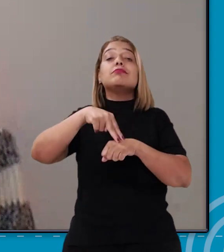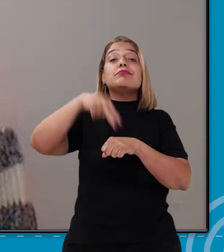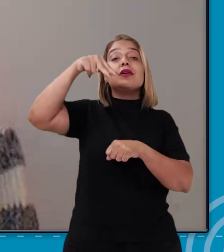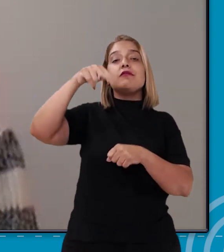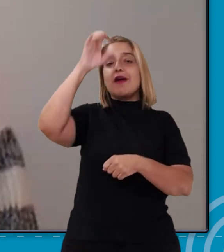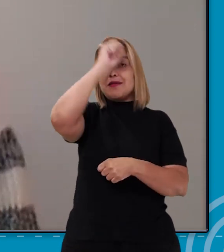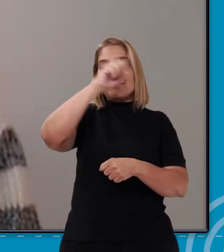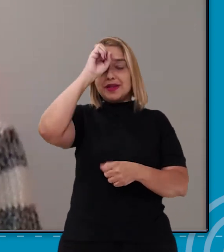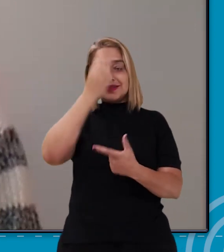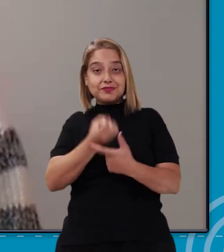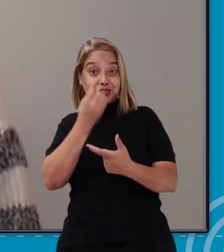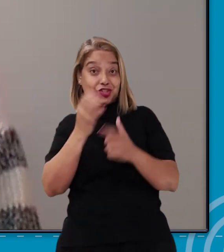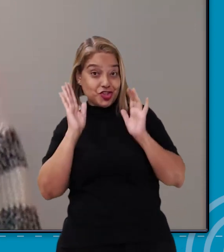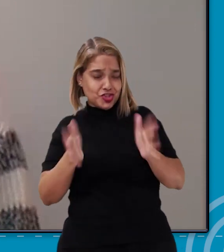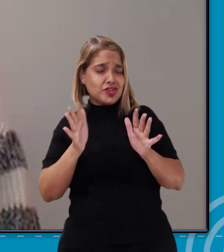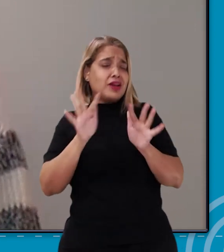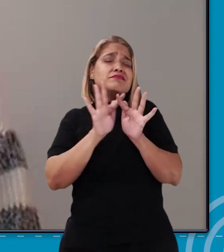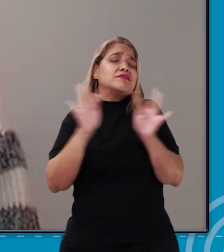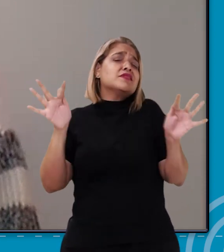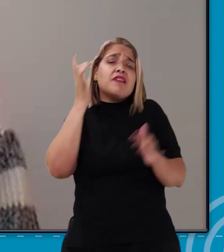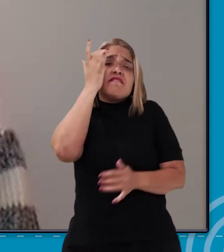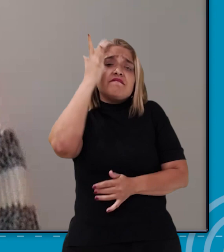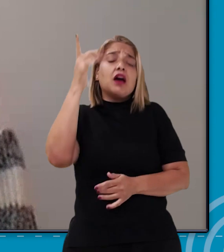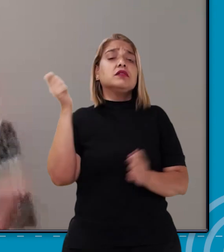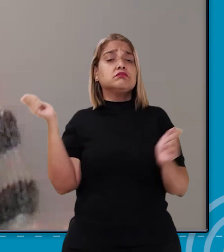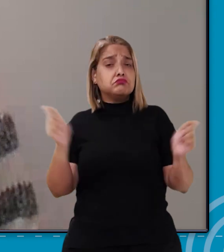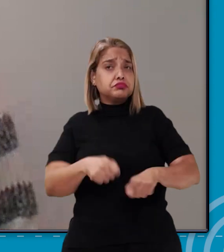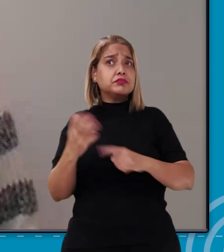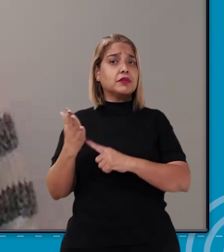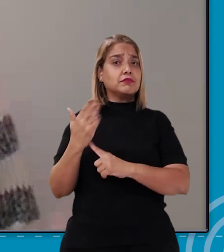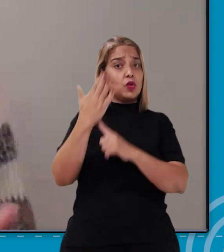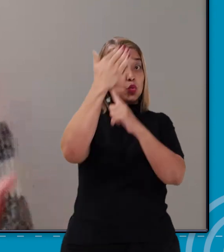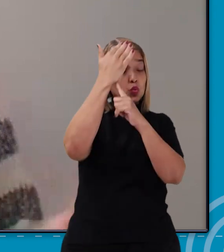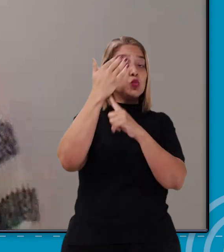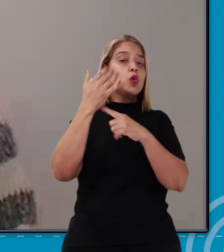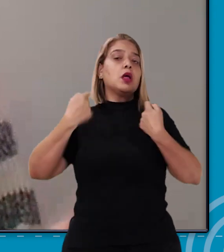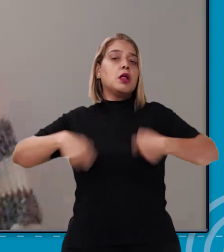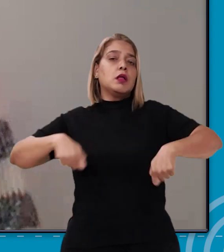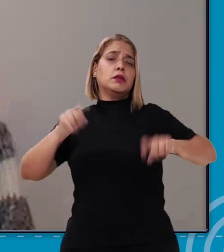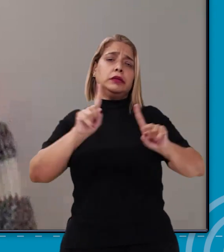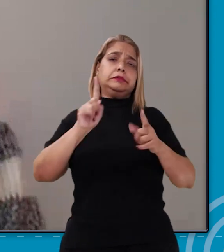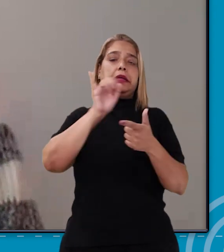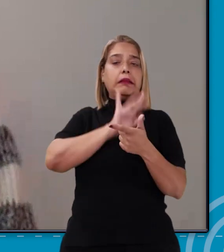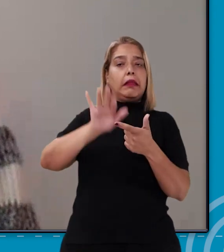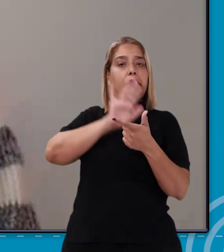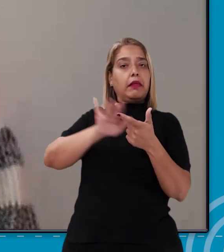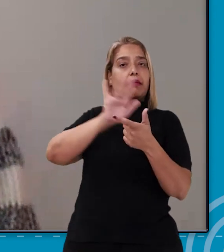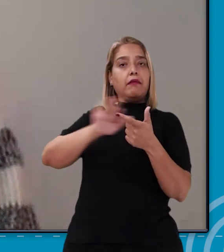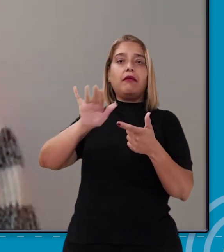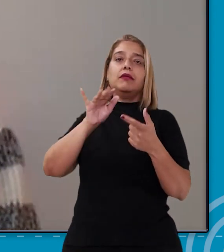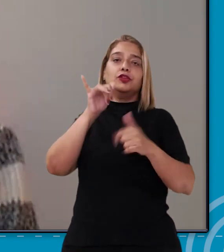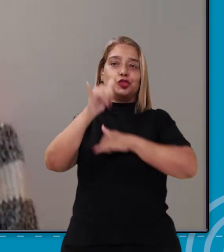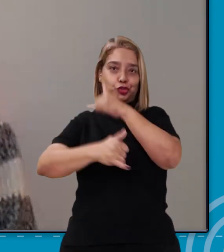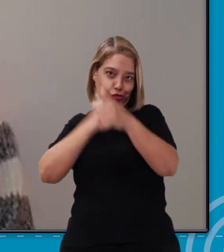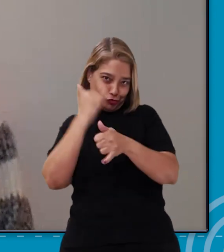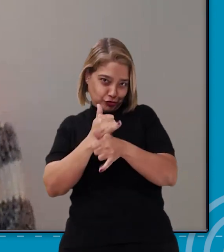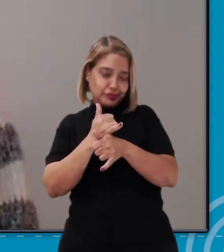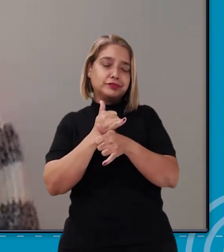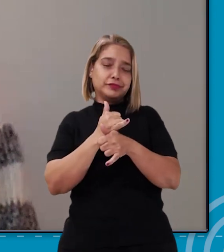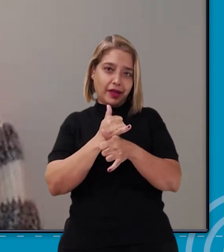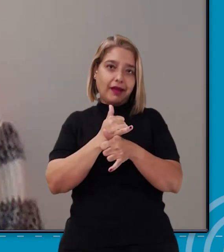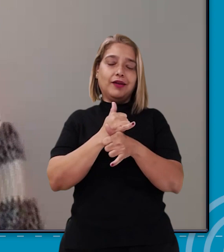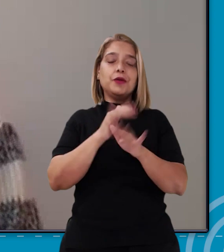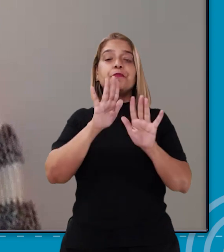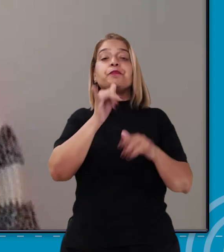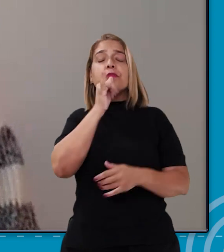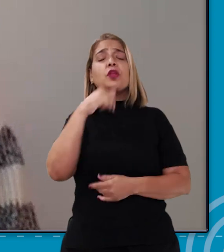um exemplo bem simples de como a gente pode usar as tecnologias, mesmo sem ter muito letramento digital, né? Eu